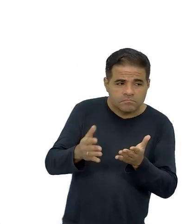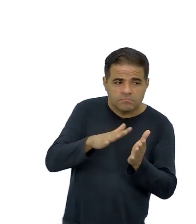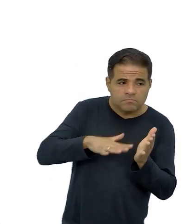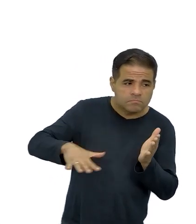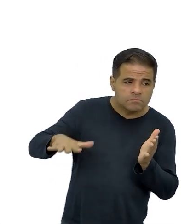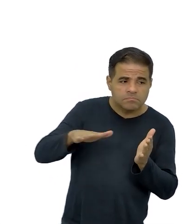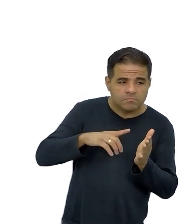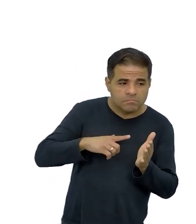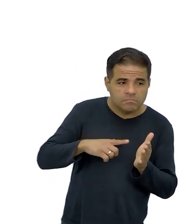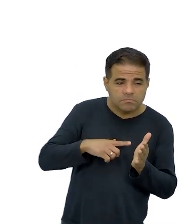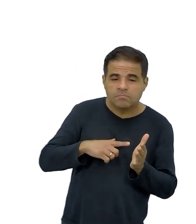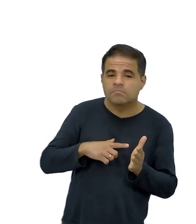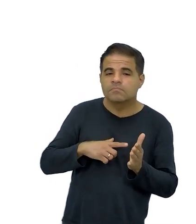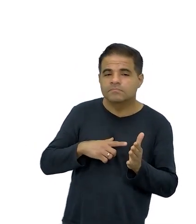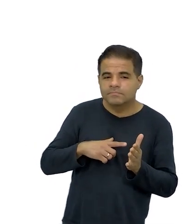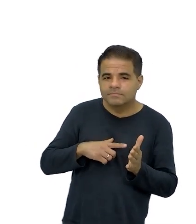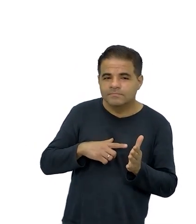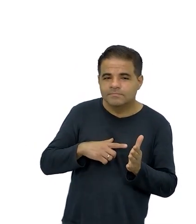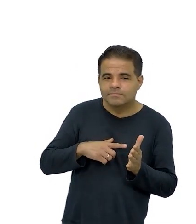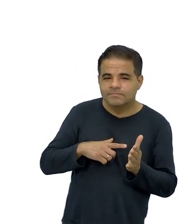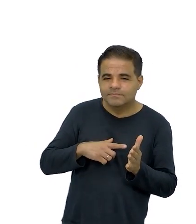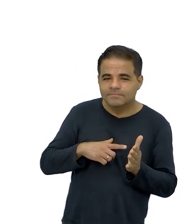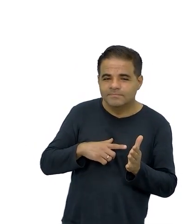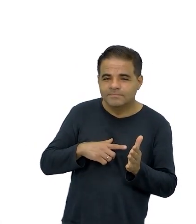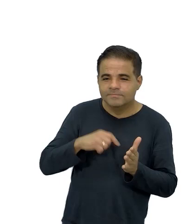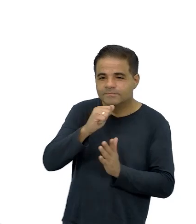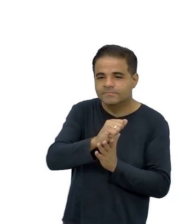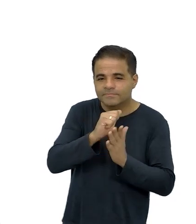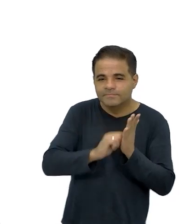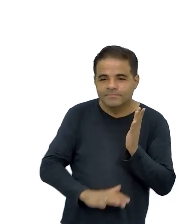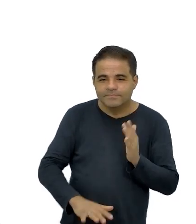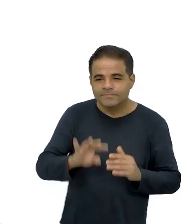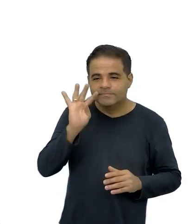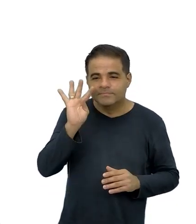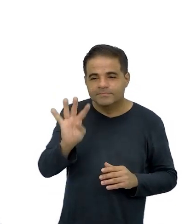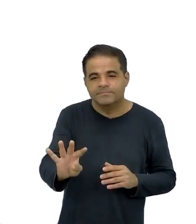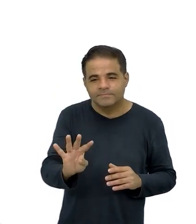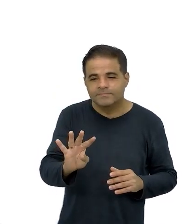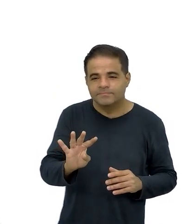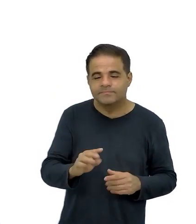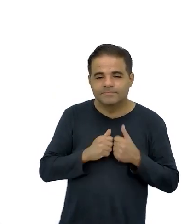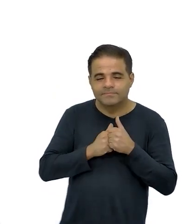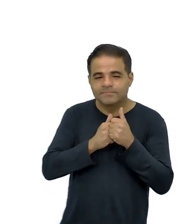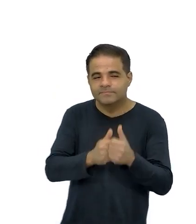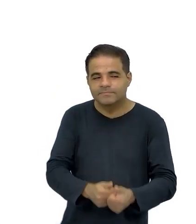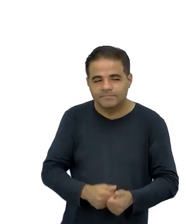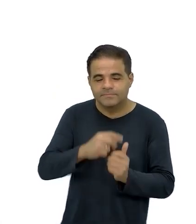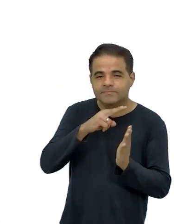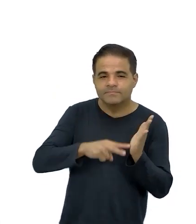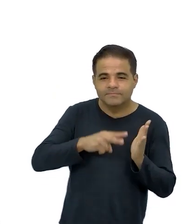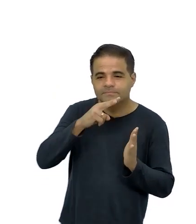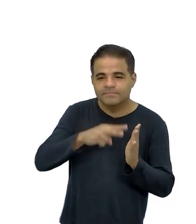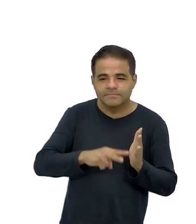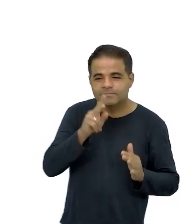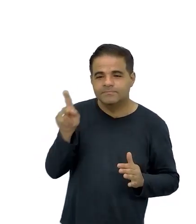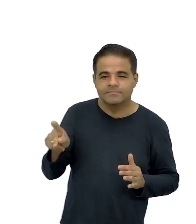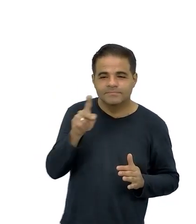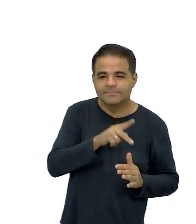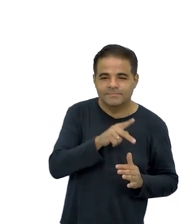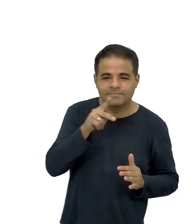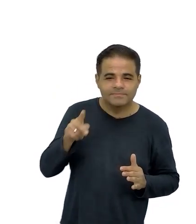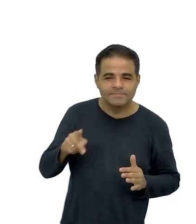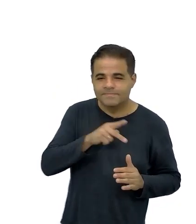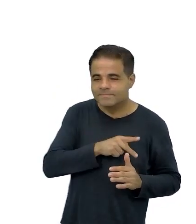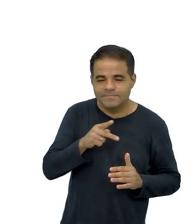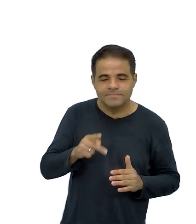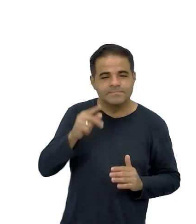com toda a turma as escolhas feitas. Na atividade 4, acompanhar a leitura do professor, da